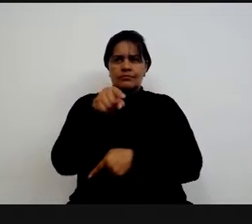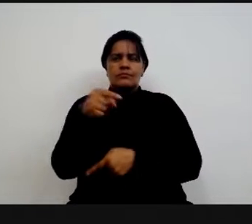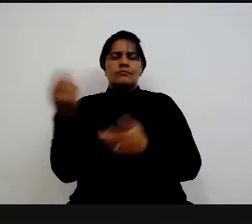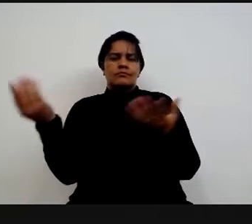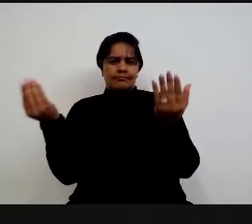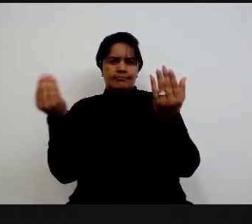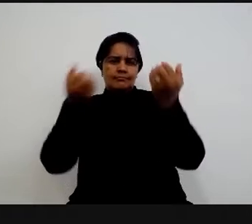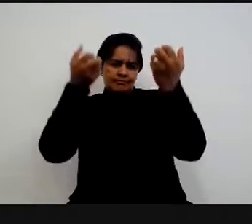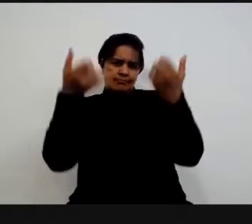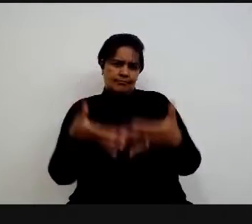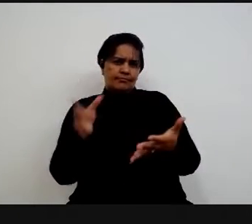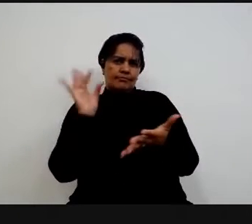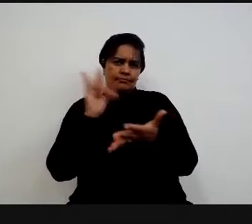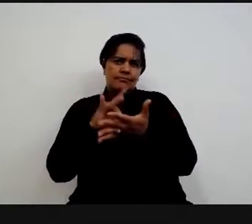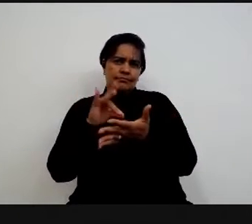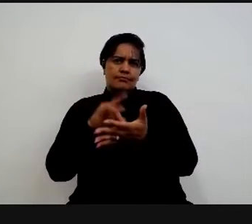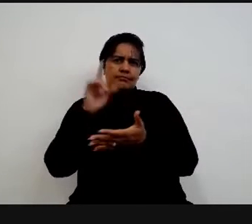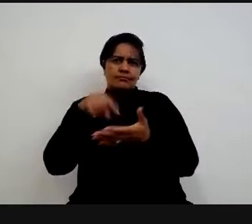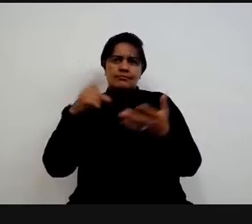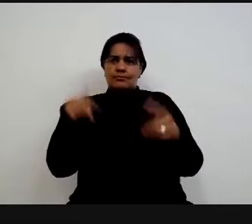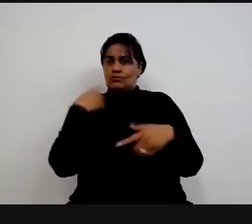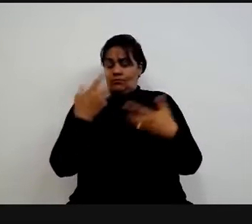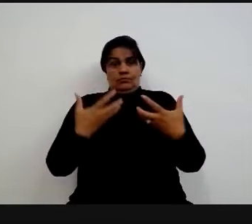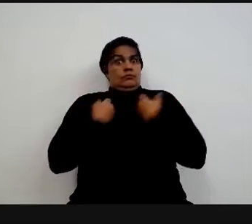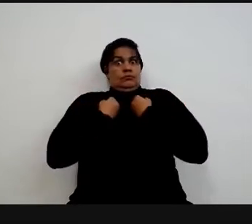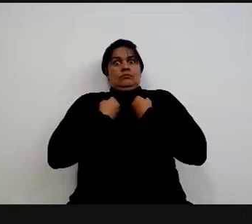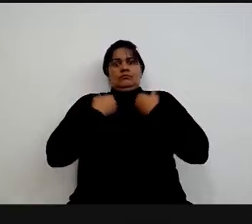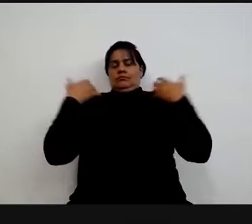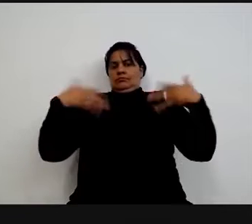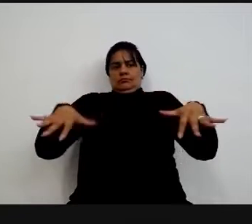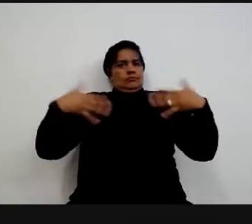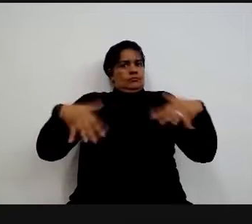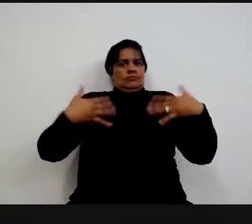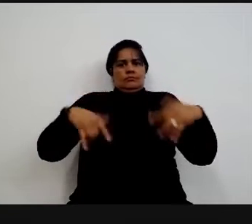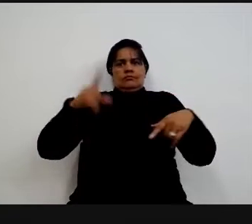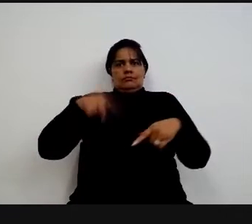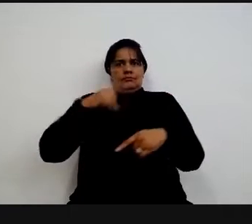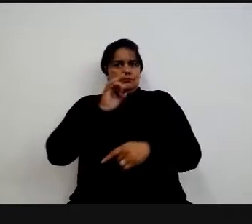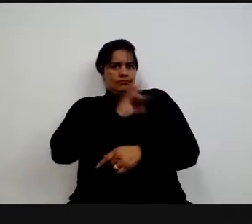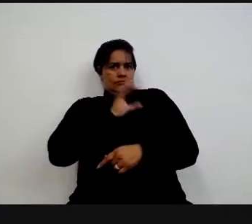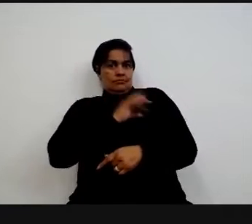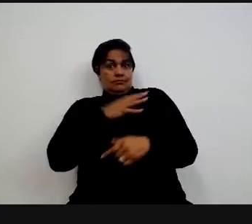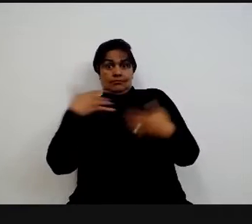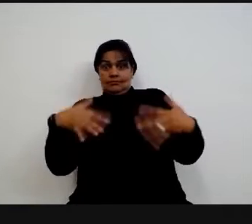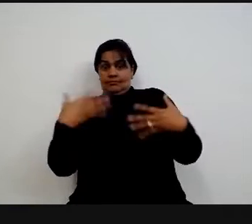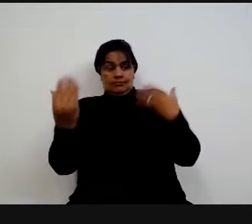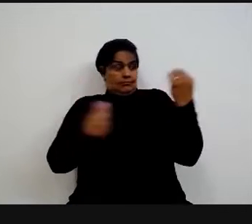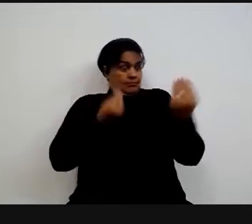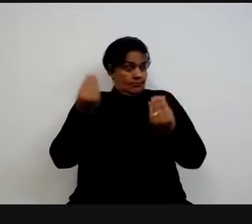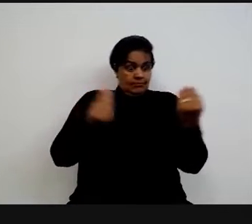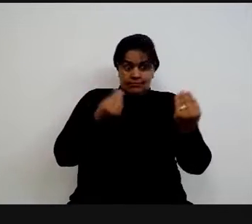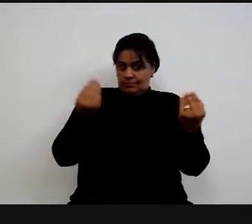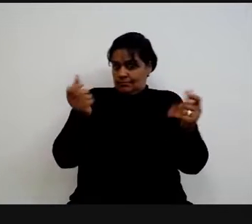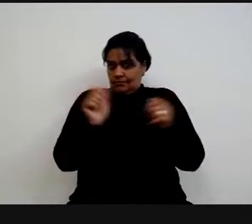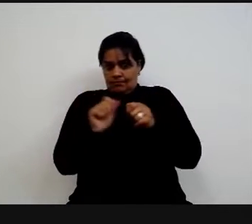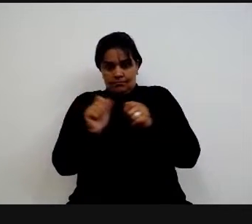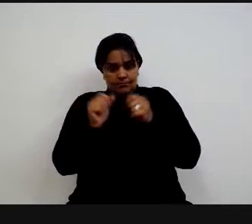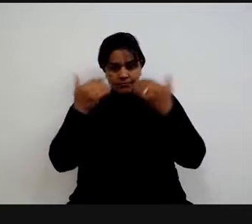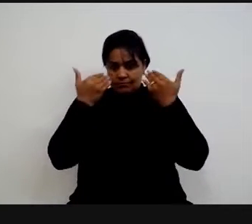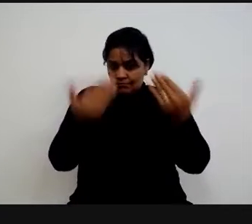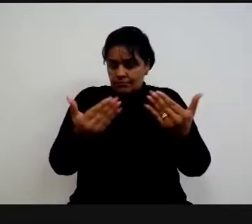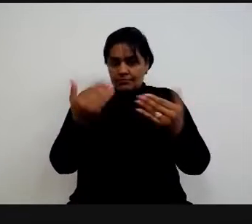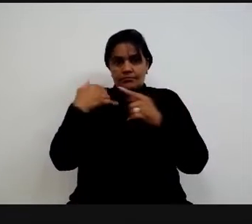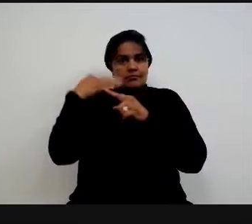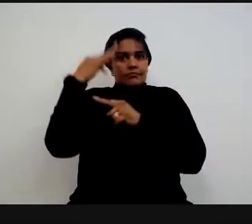aí, e que, de supetão, assim, dá um certo medão na gente, né? Quer dizer, como é que você encara